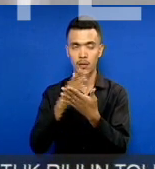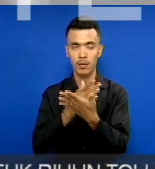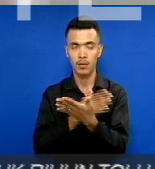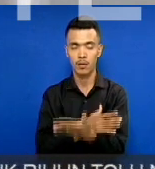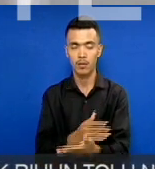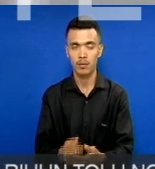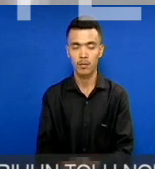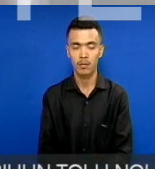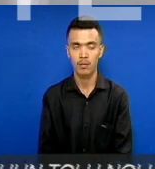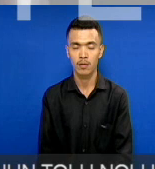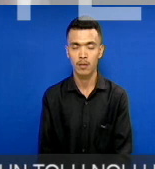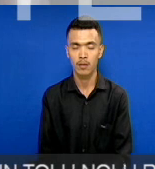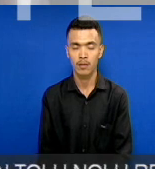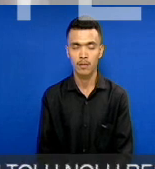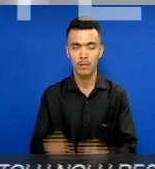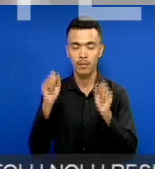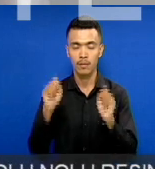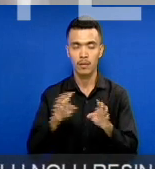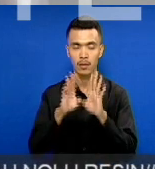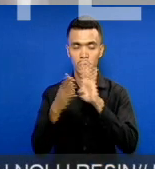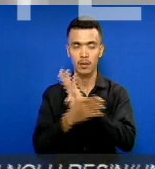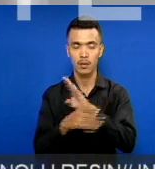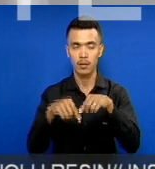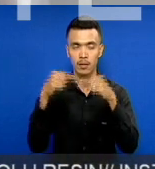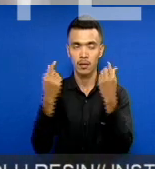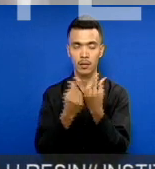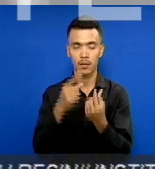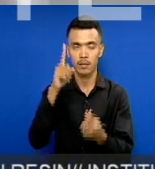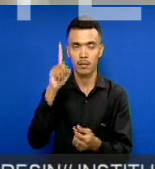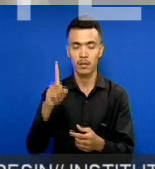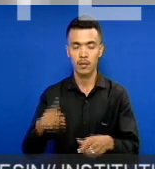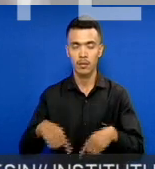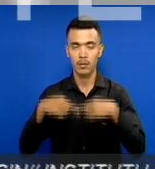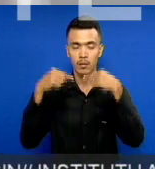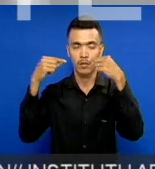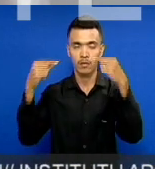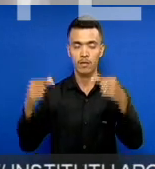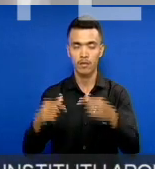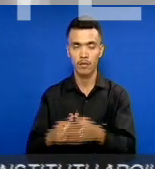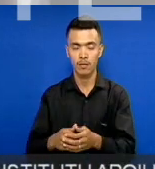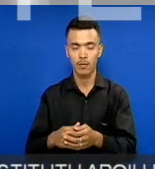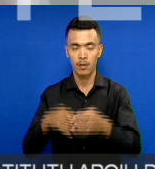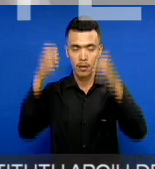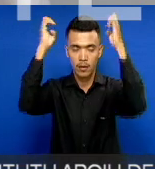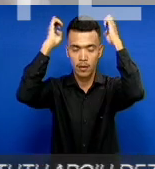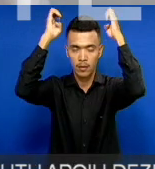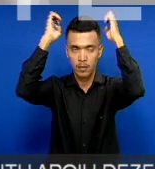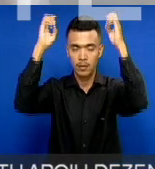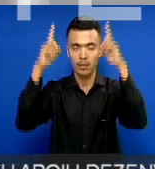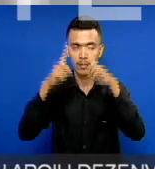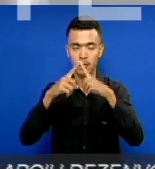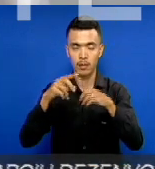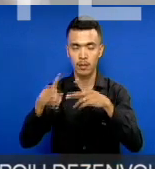ho CNE, bele sai equipa ida para for date educação cívica ba